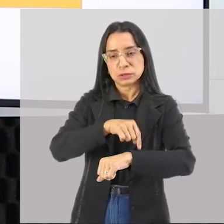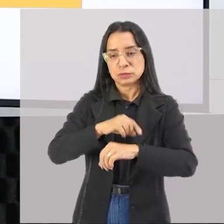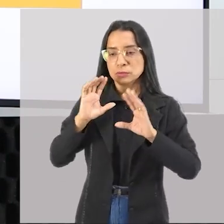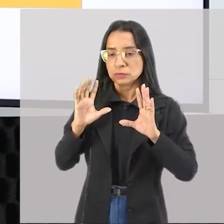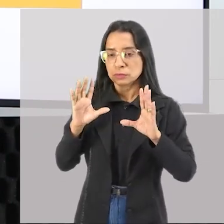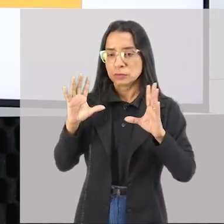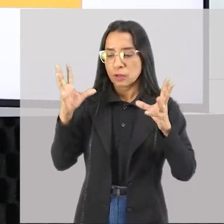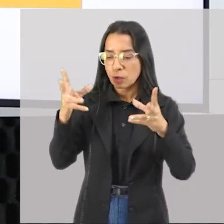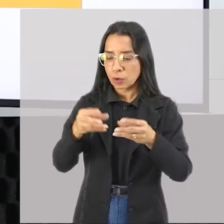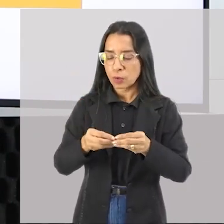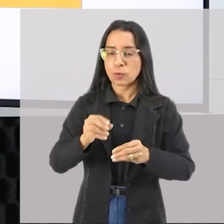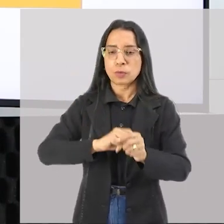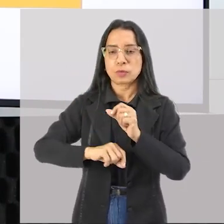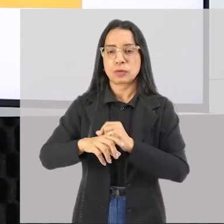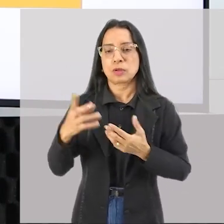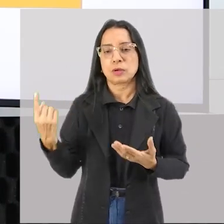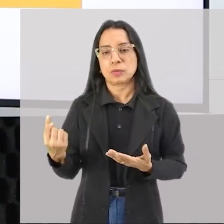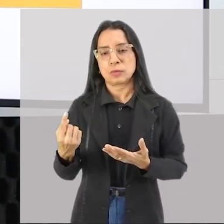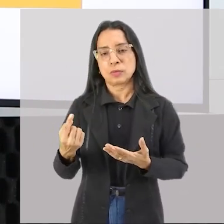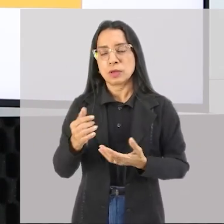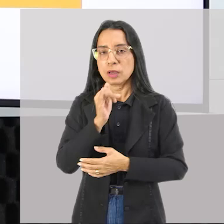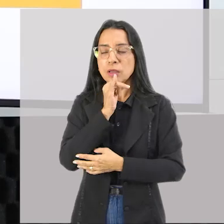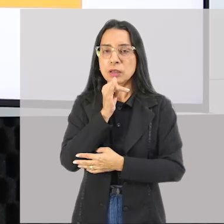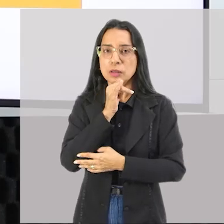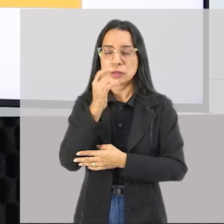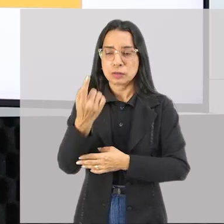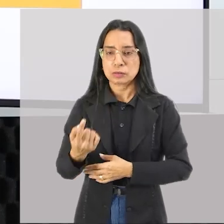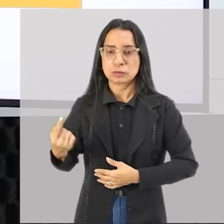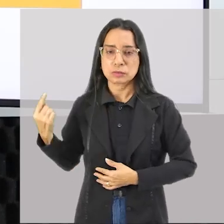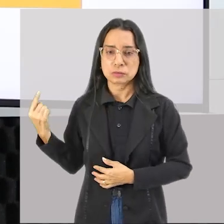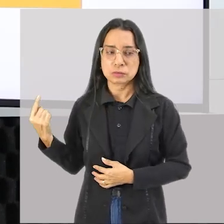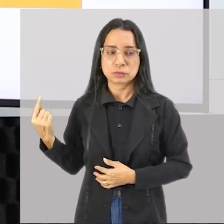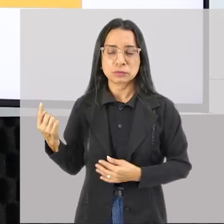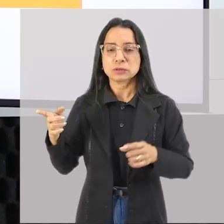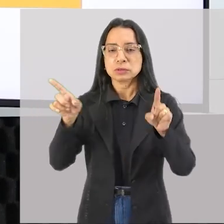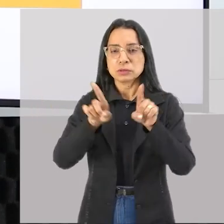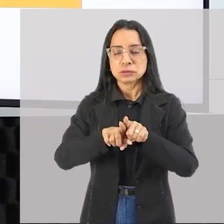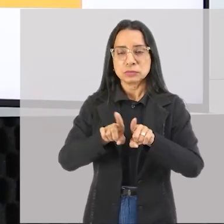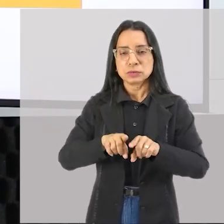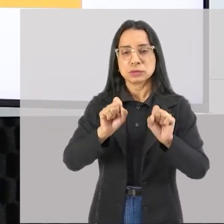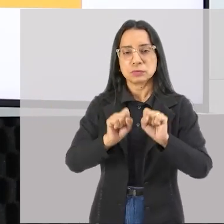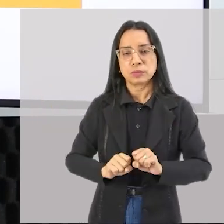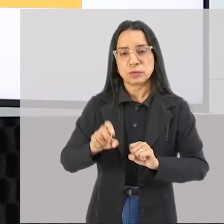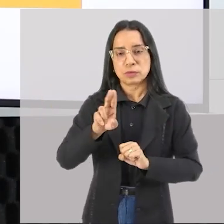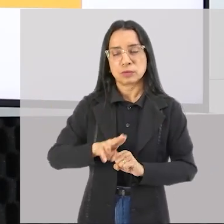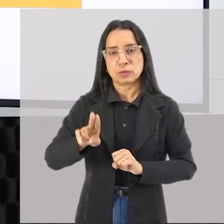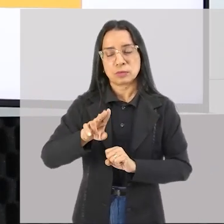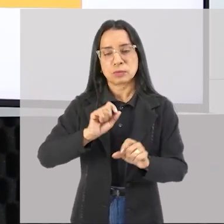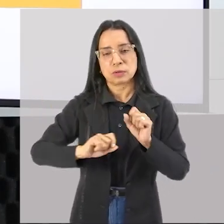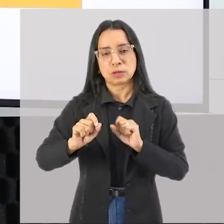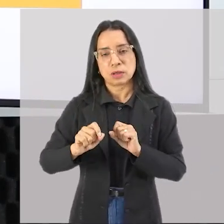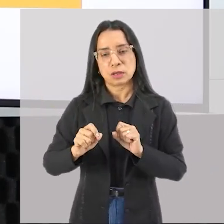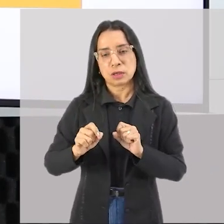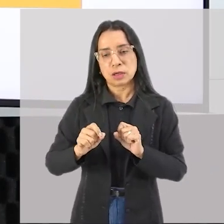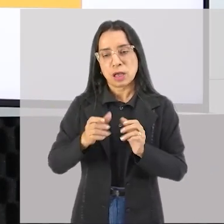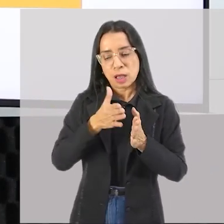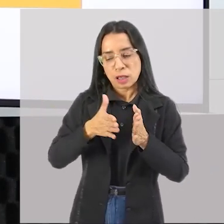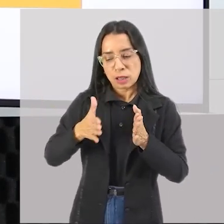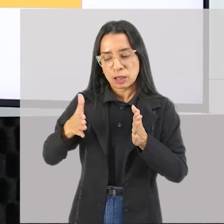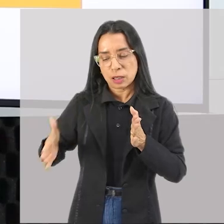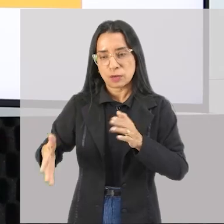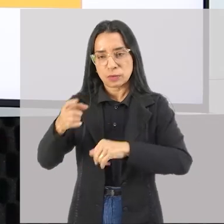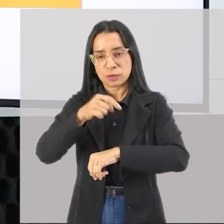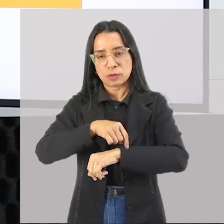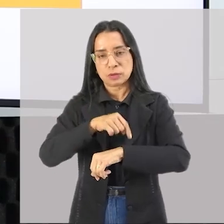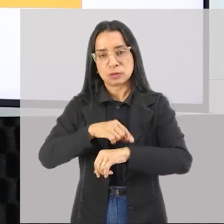tempo, conclusão, exemplificação. Além disso, eu posso ter sequência cronológica, que